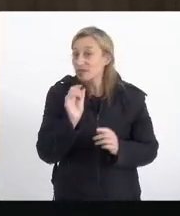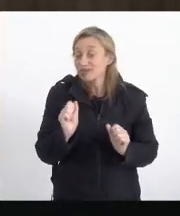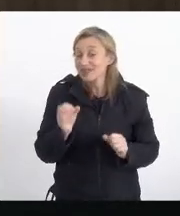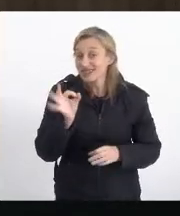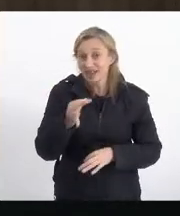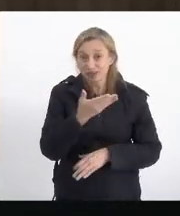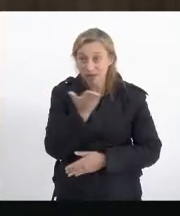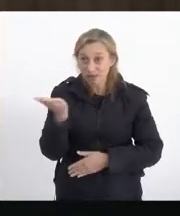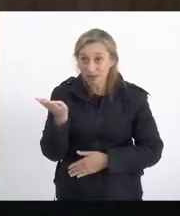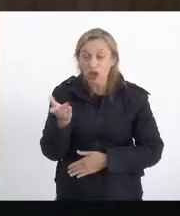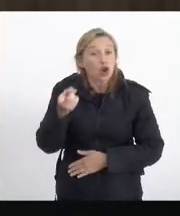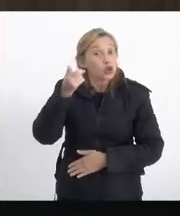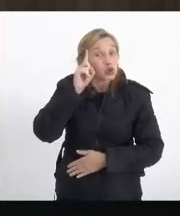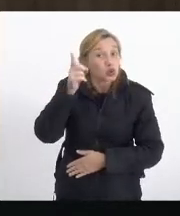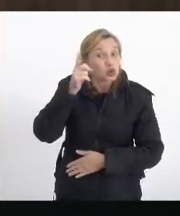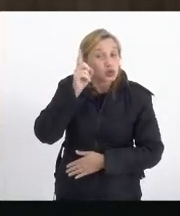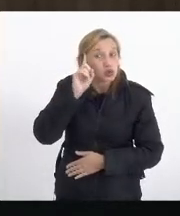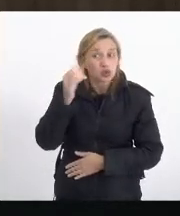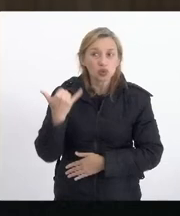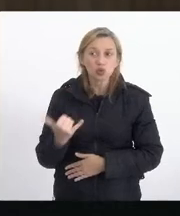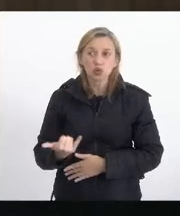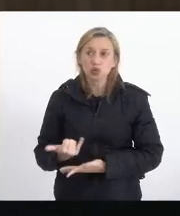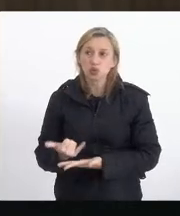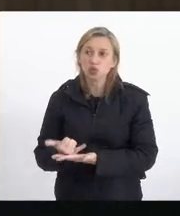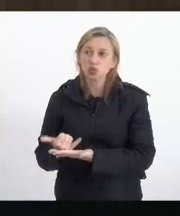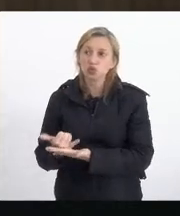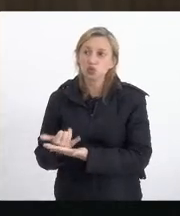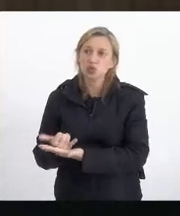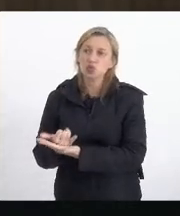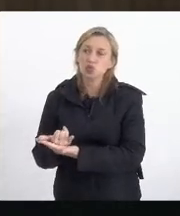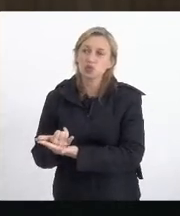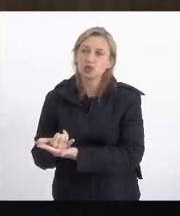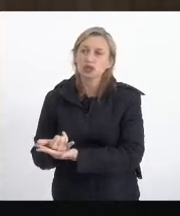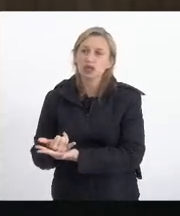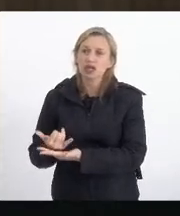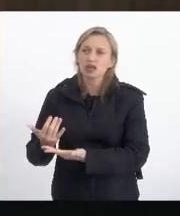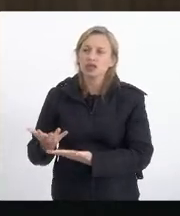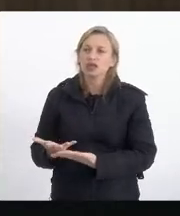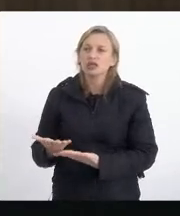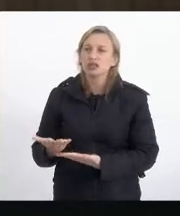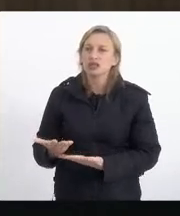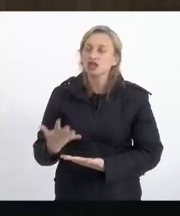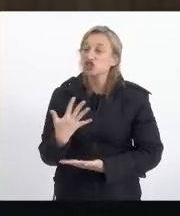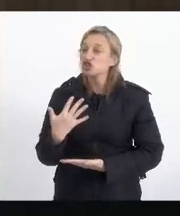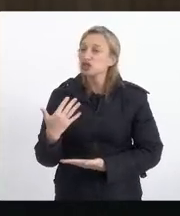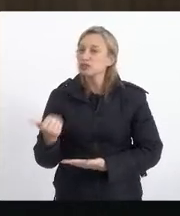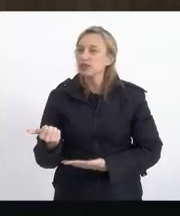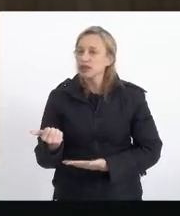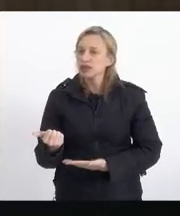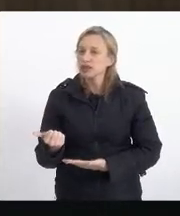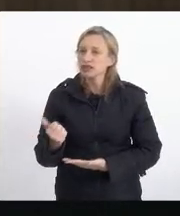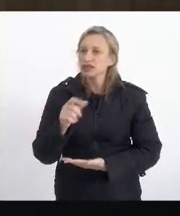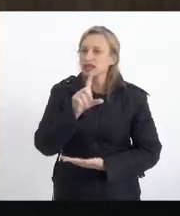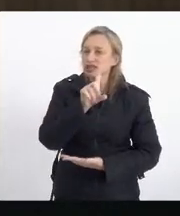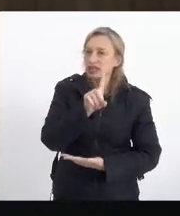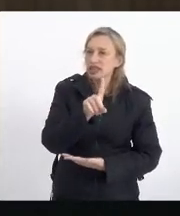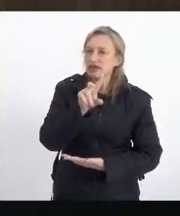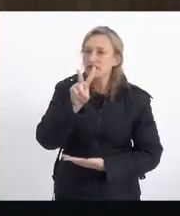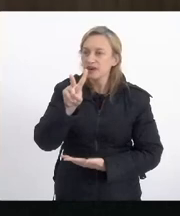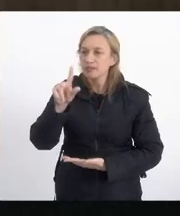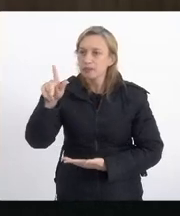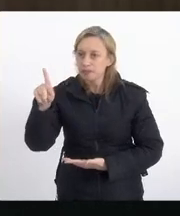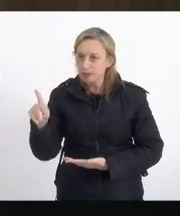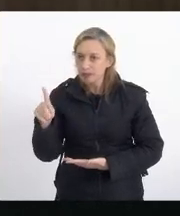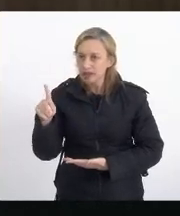aos senhores. Todo dia o meu telefone toca em que colega fora chamado pela DVP em que